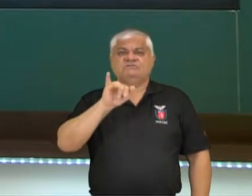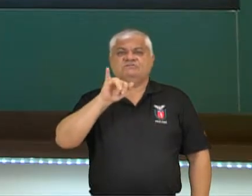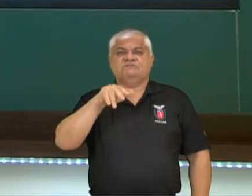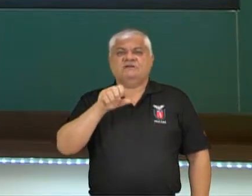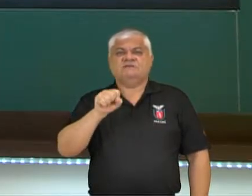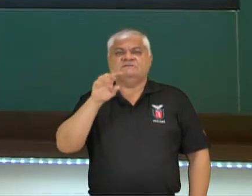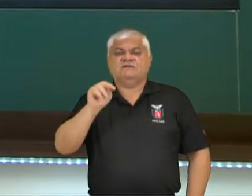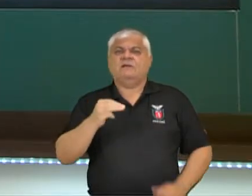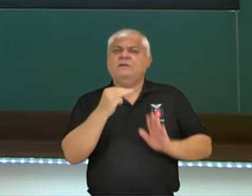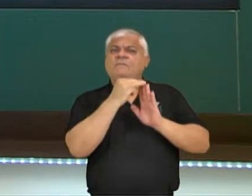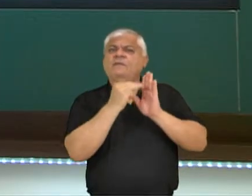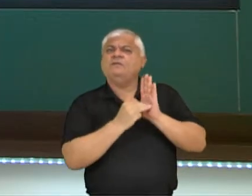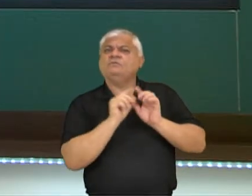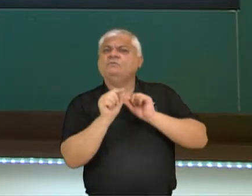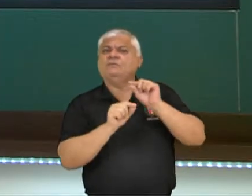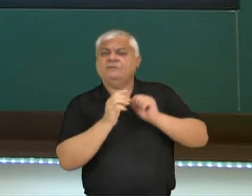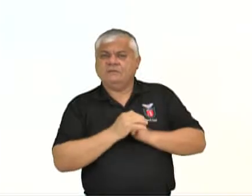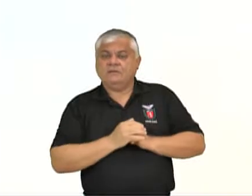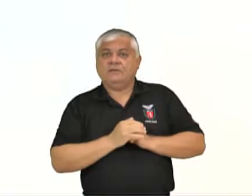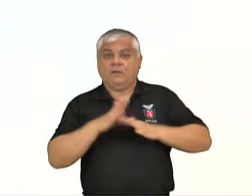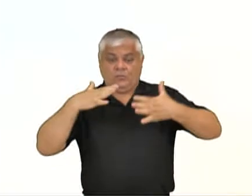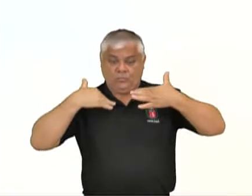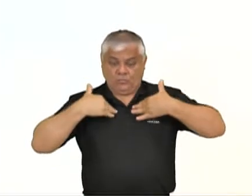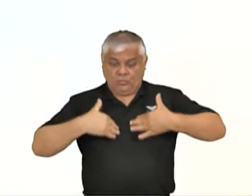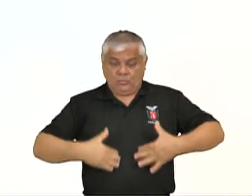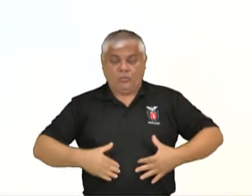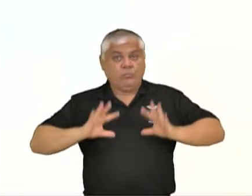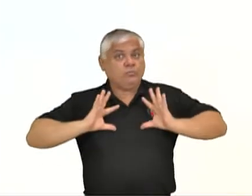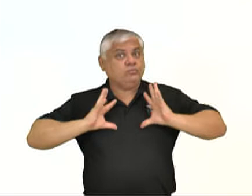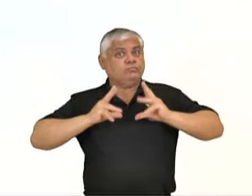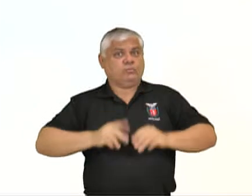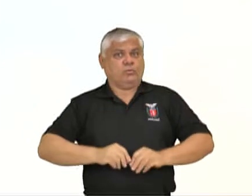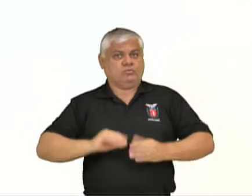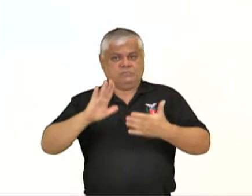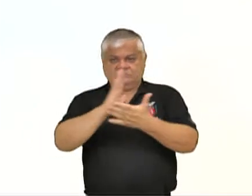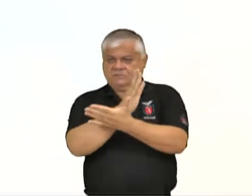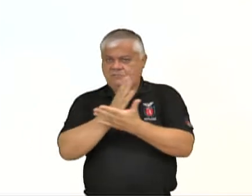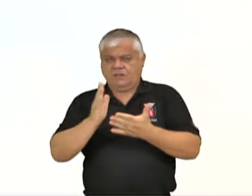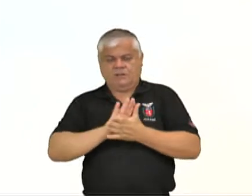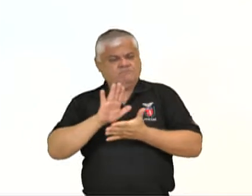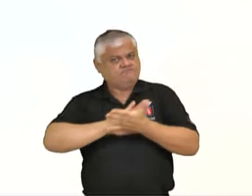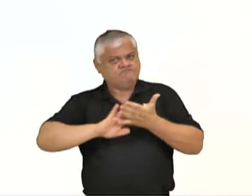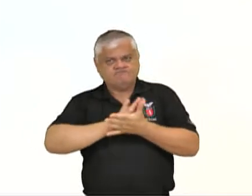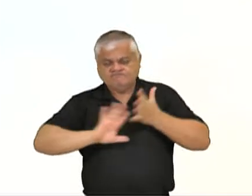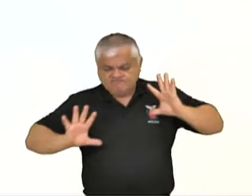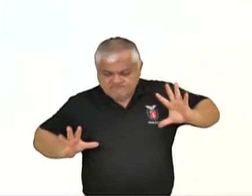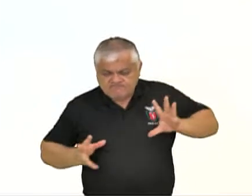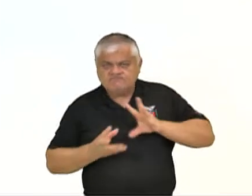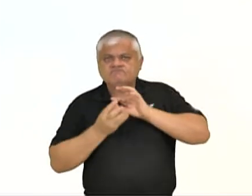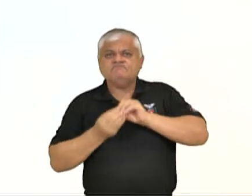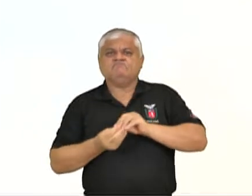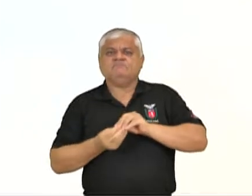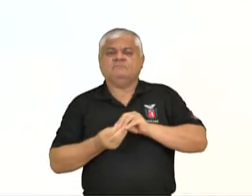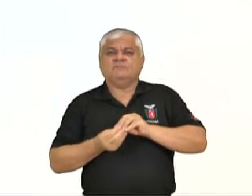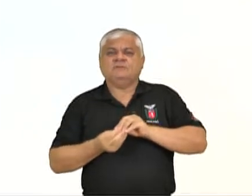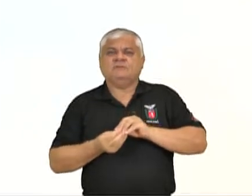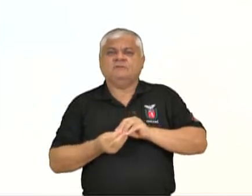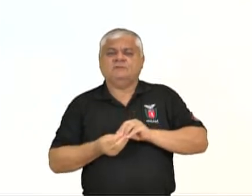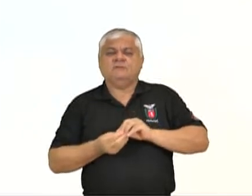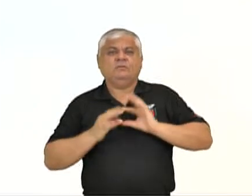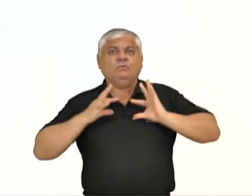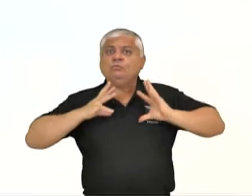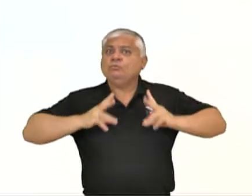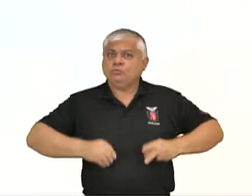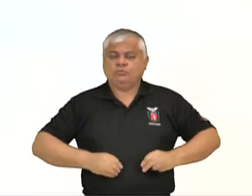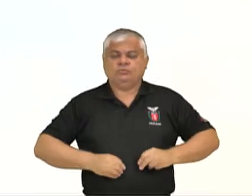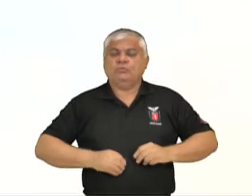esse método? Visa trabalhar o corpo enquanto totalidade, com cada elemento do corpo dependendo do outro.